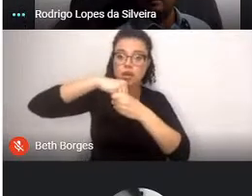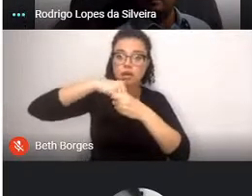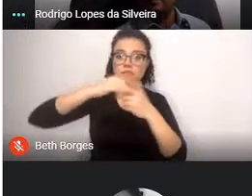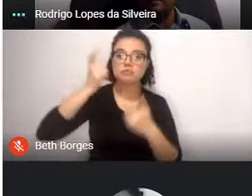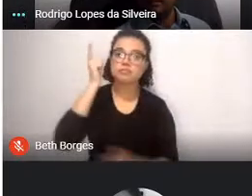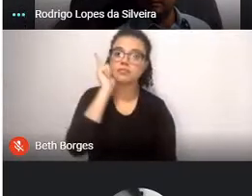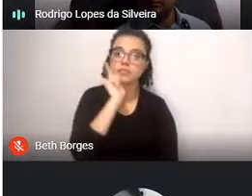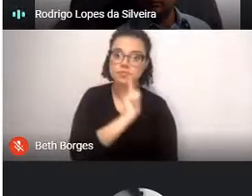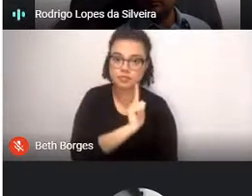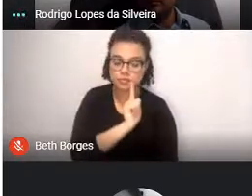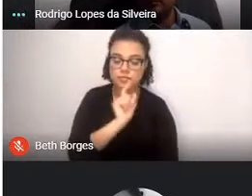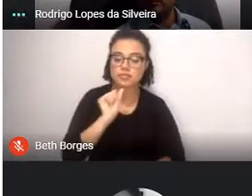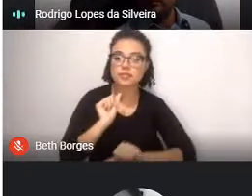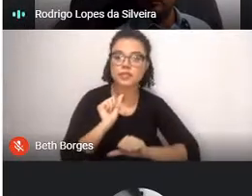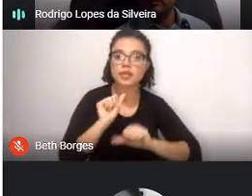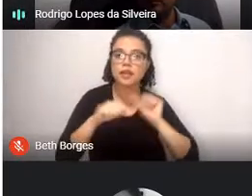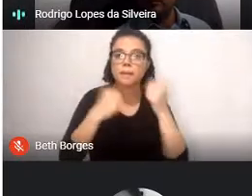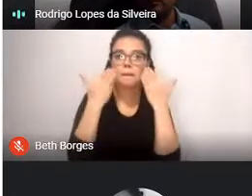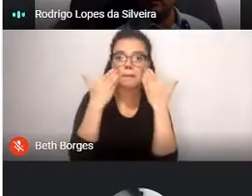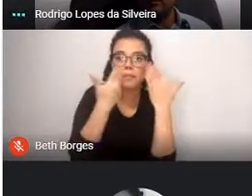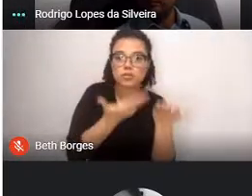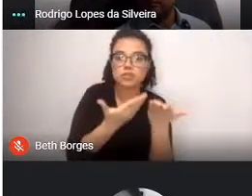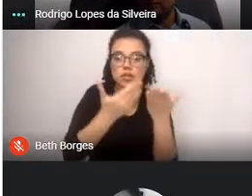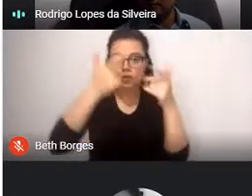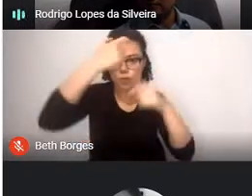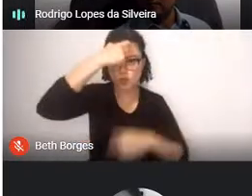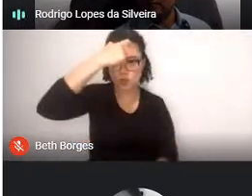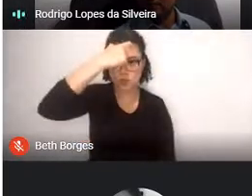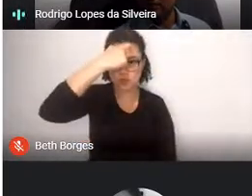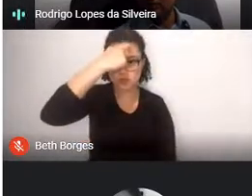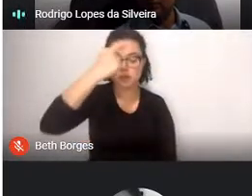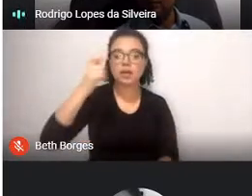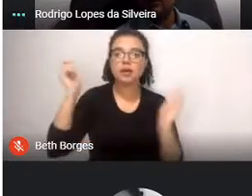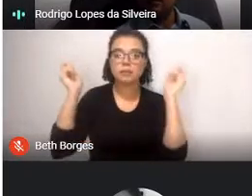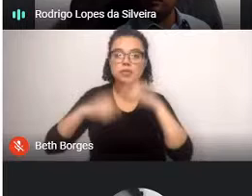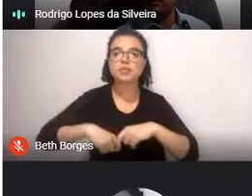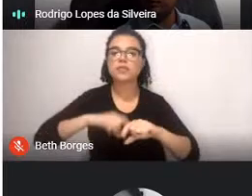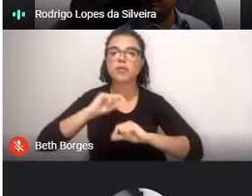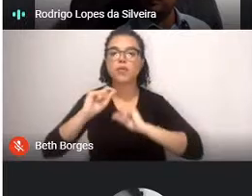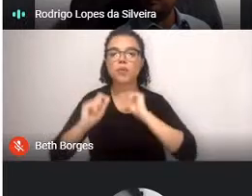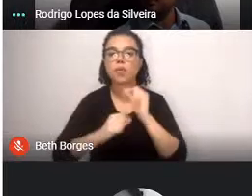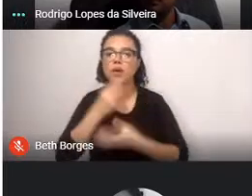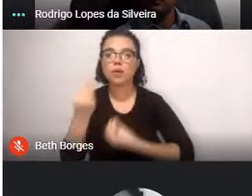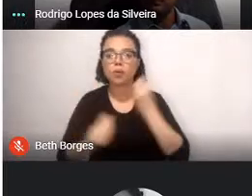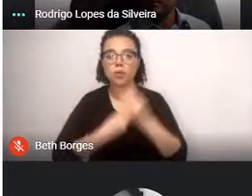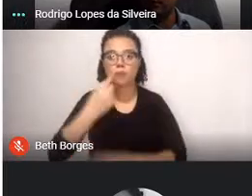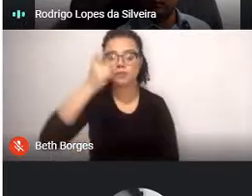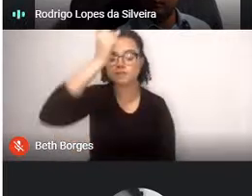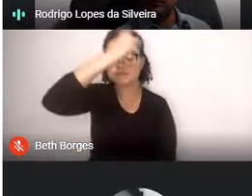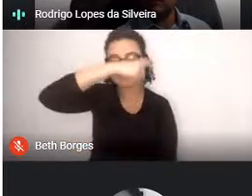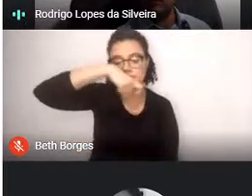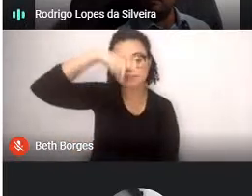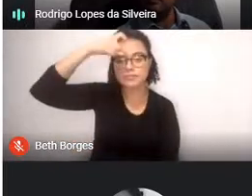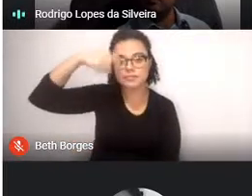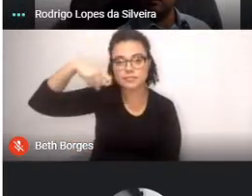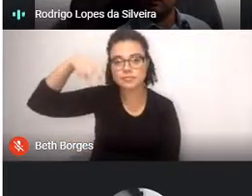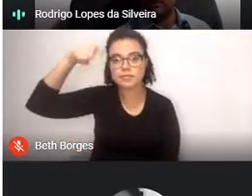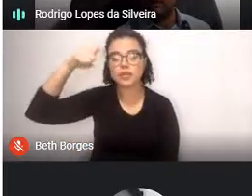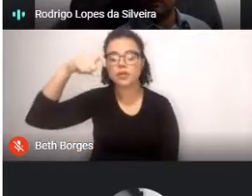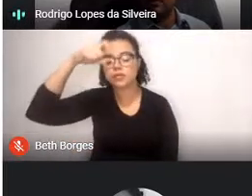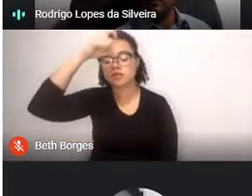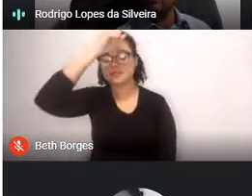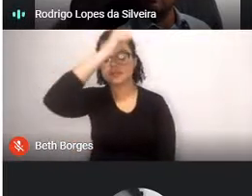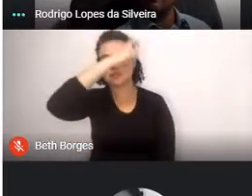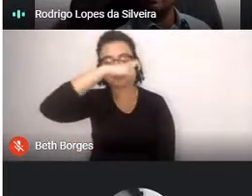trabalhar tanto no processo do transe hipnótico, onde a pessoa, com os olhos fechados, no